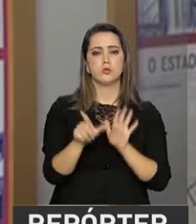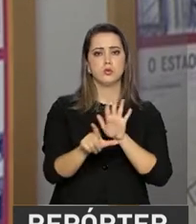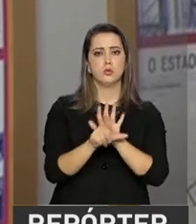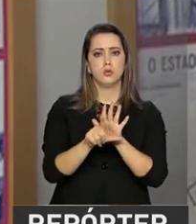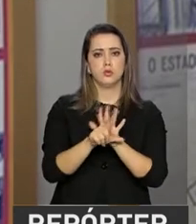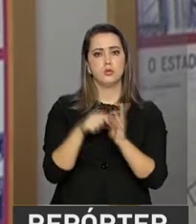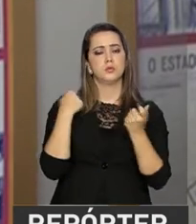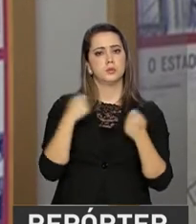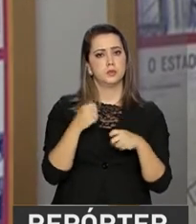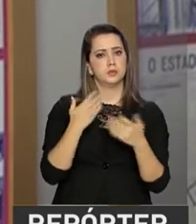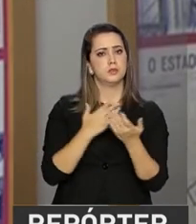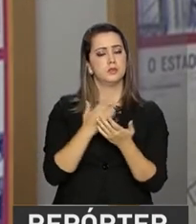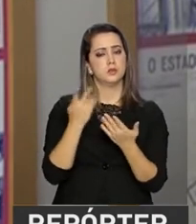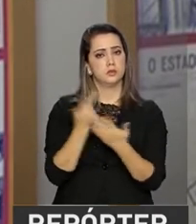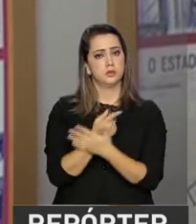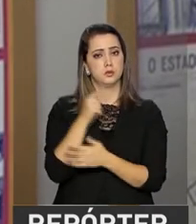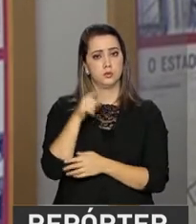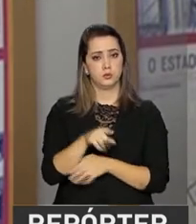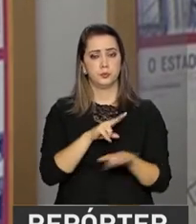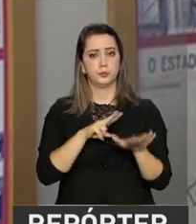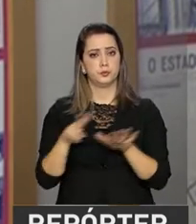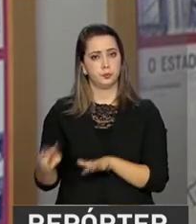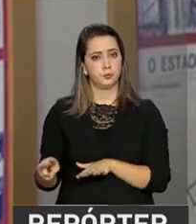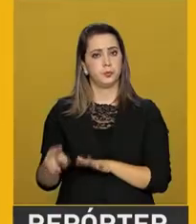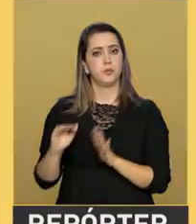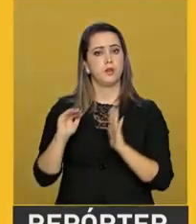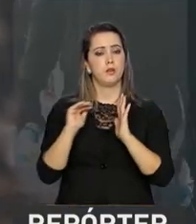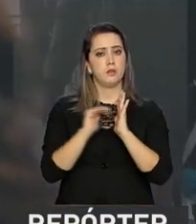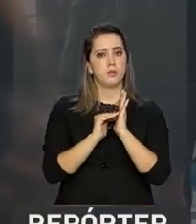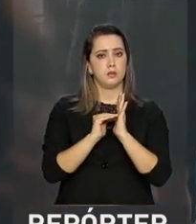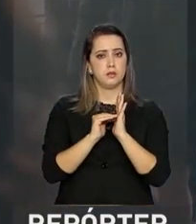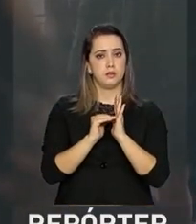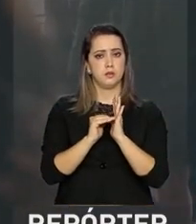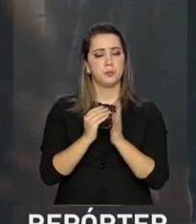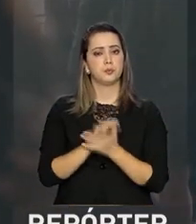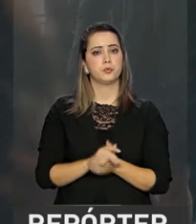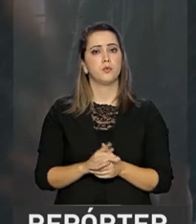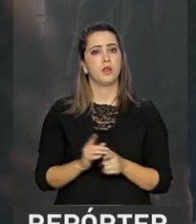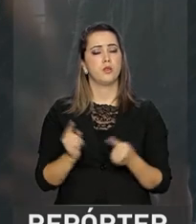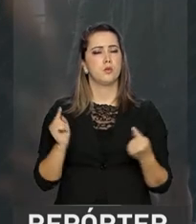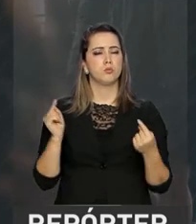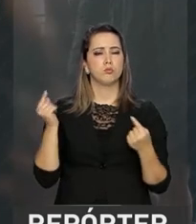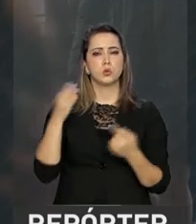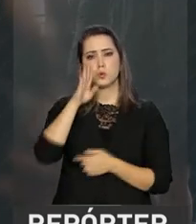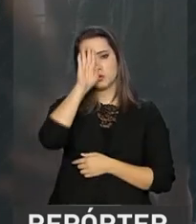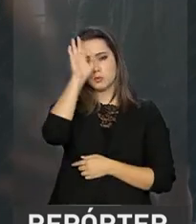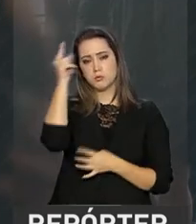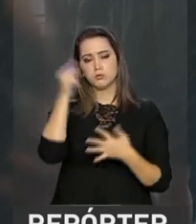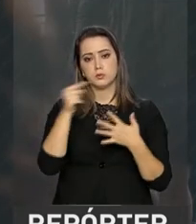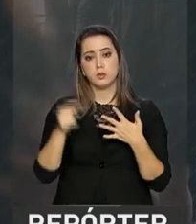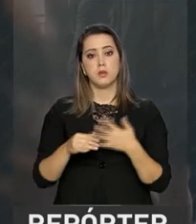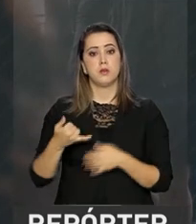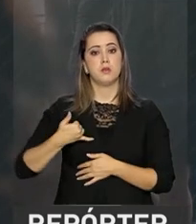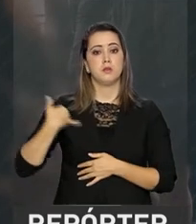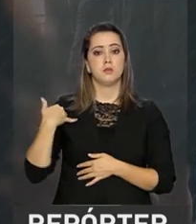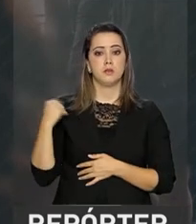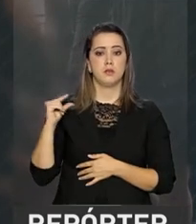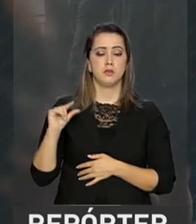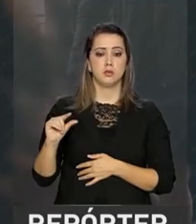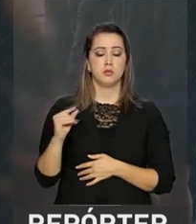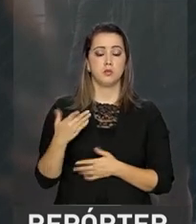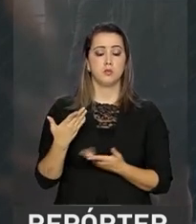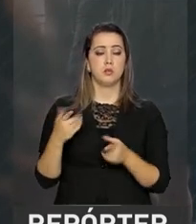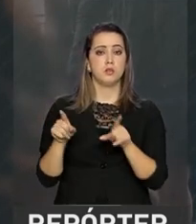deve começar ainda esta semana na câmara entre os principais pontos da reforma estão e da diminuição da porcentagem